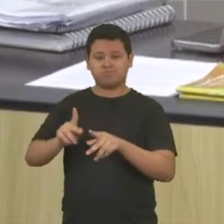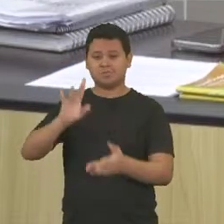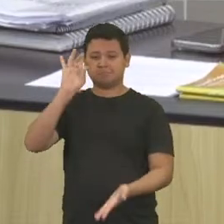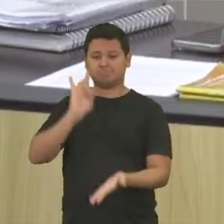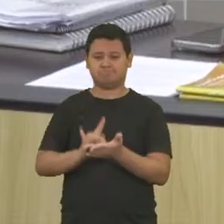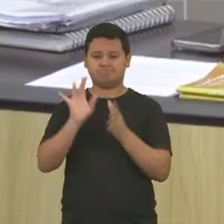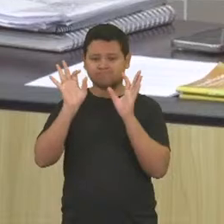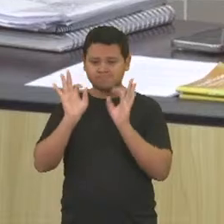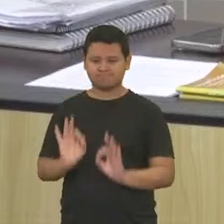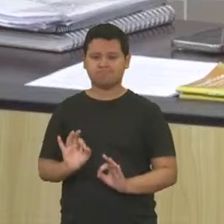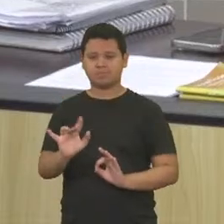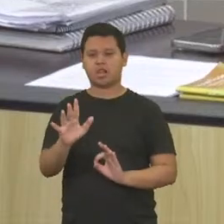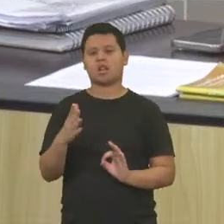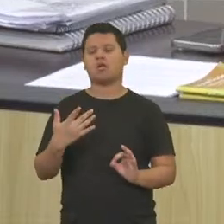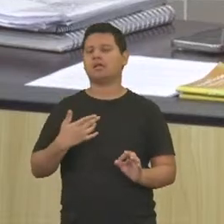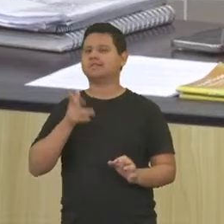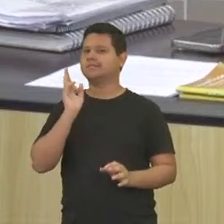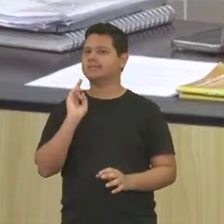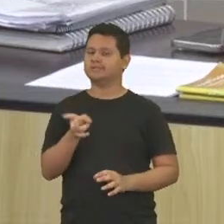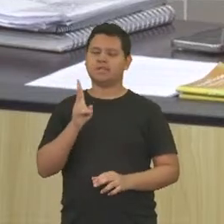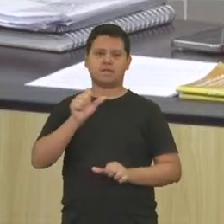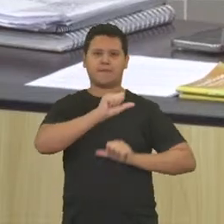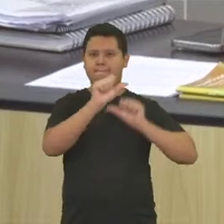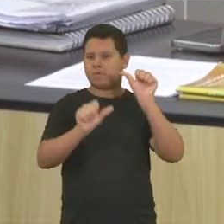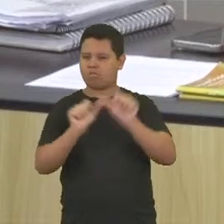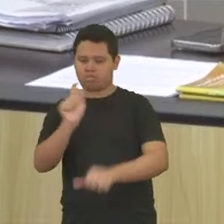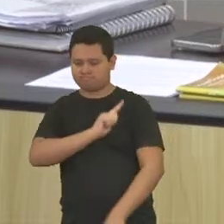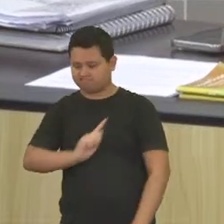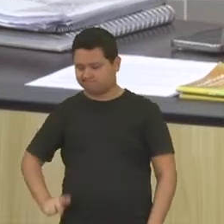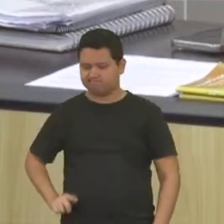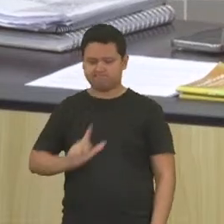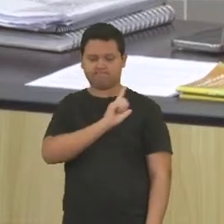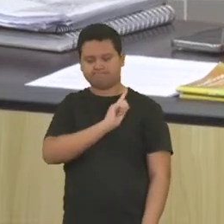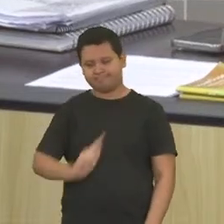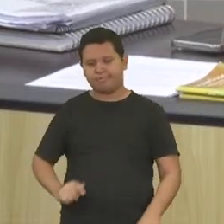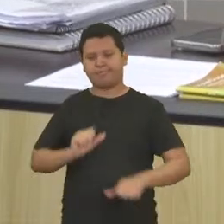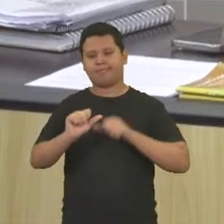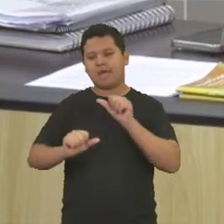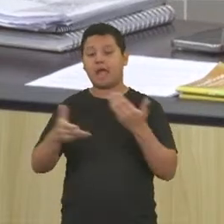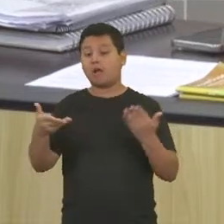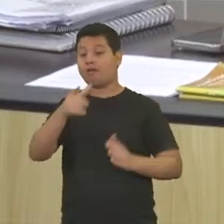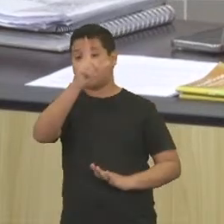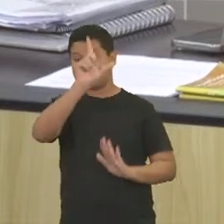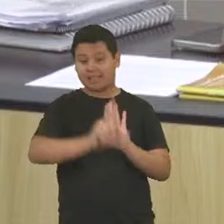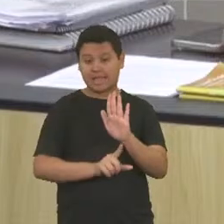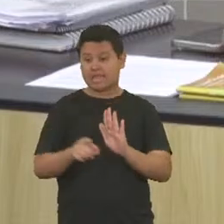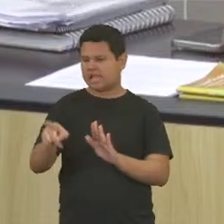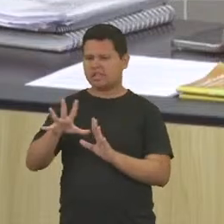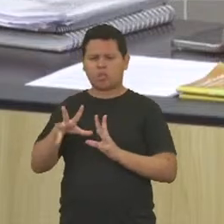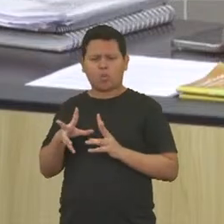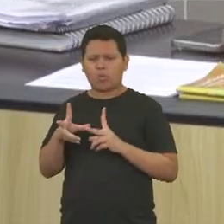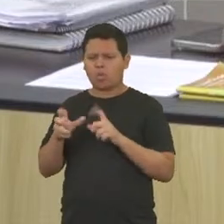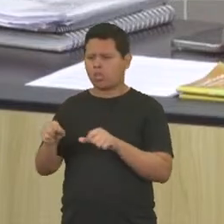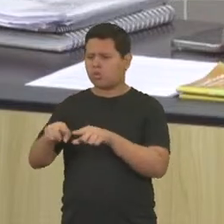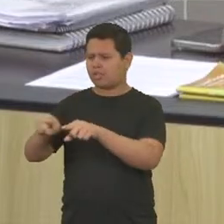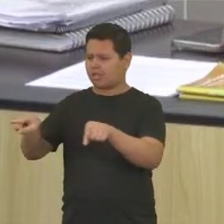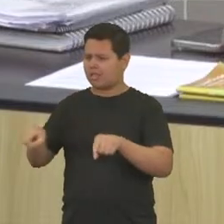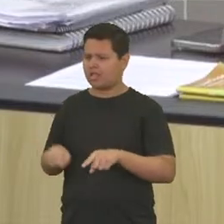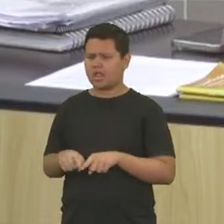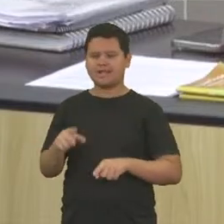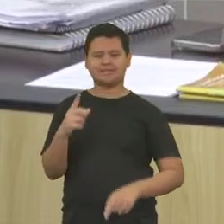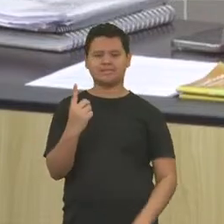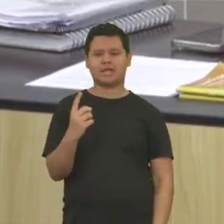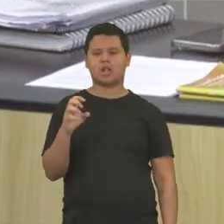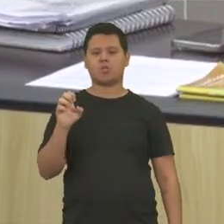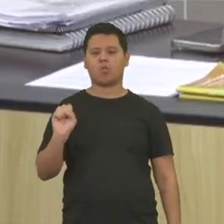efetiva. Ou seja, entra governo e sai governo, agora terá, por lei, que em todos os espaços, a partir de 180 dias, né, que